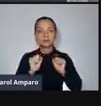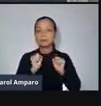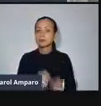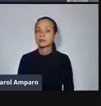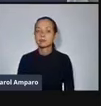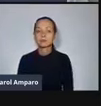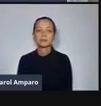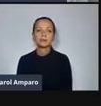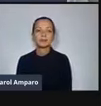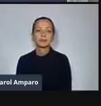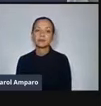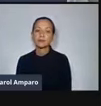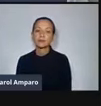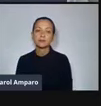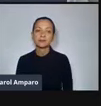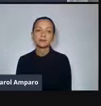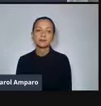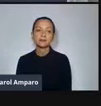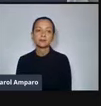Pode mudar.